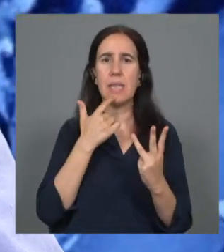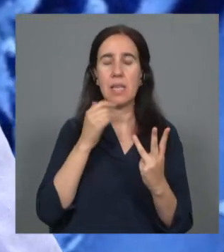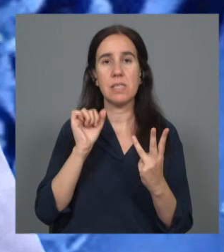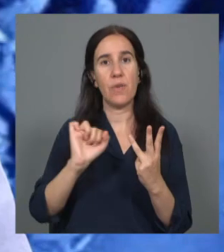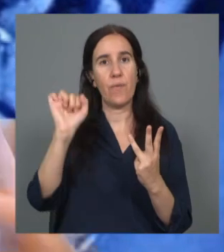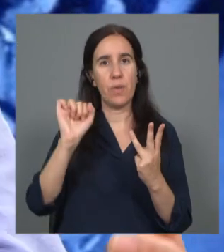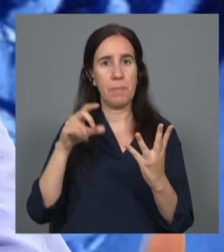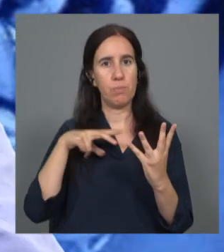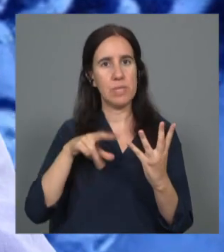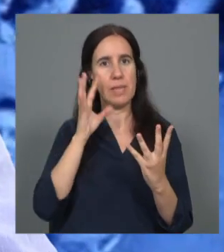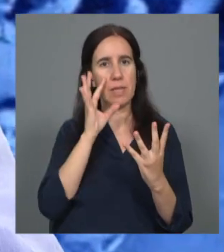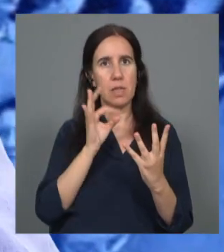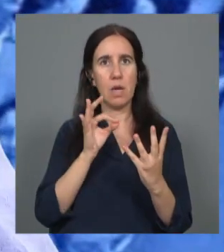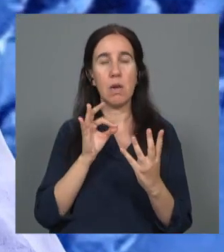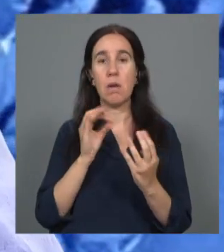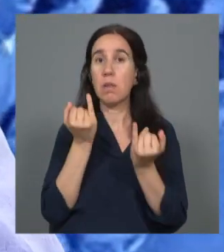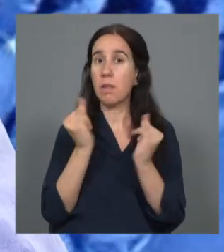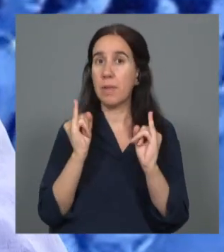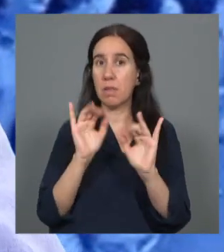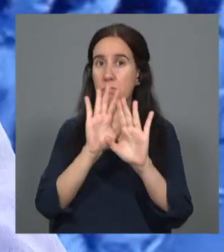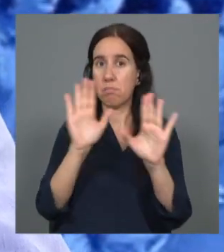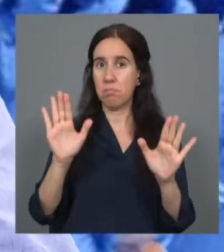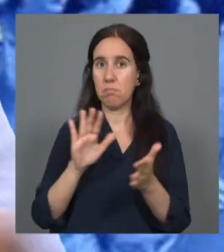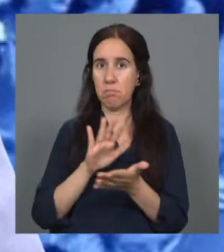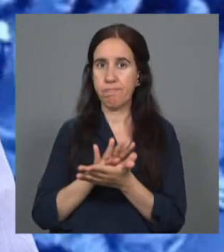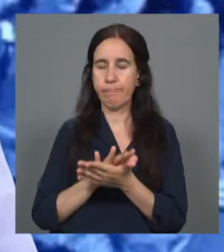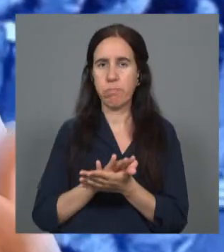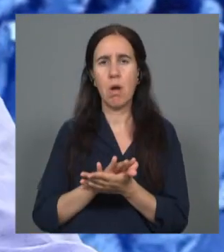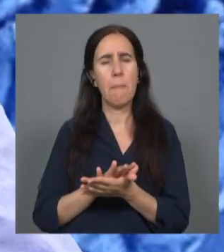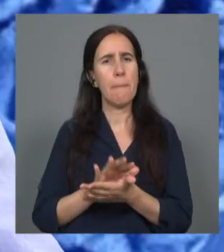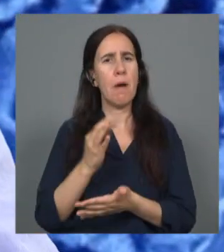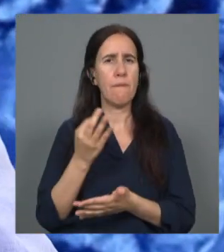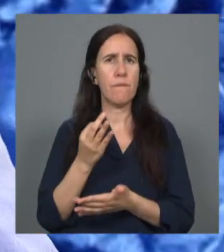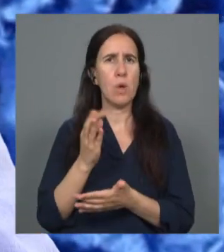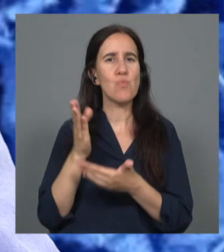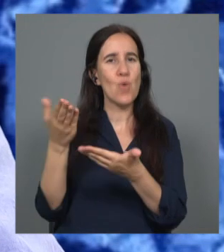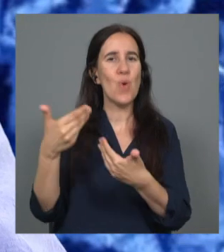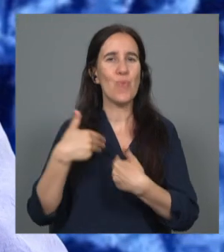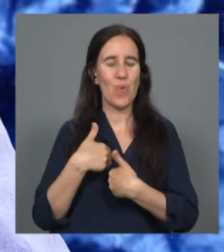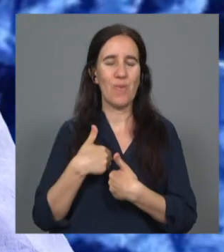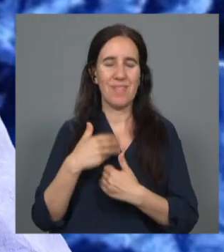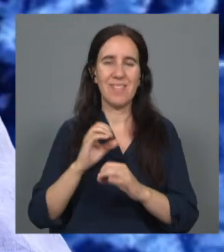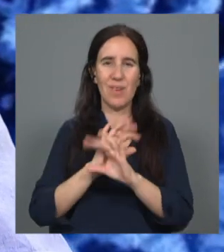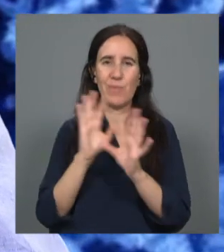tentam fazer? E são edições independentes, embora nos ajudemos mutuamente, obviamente.